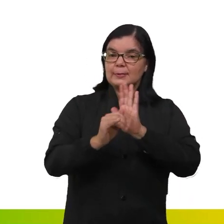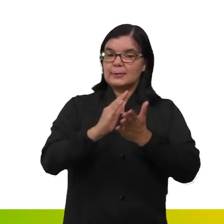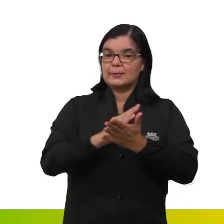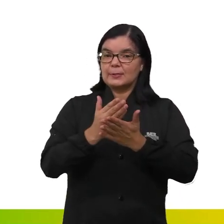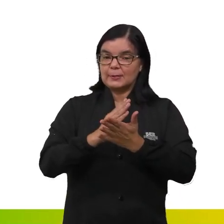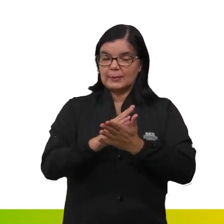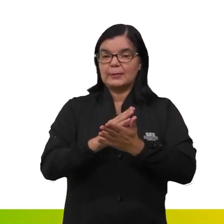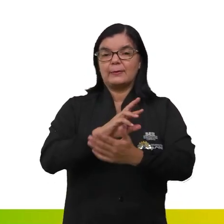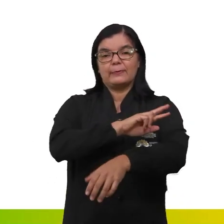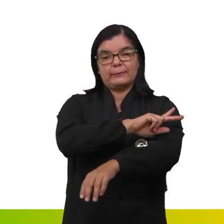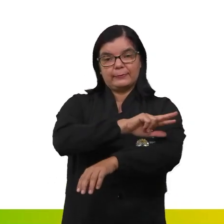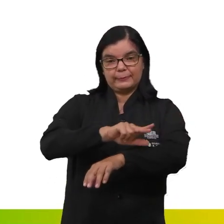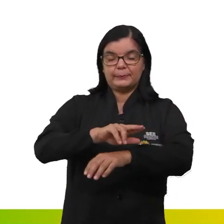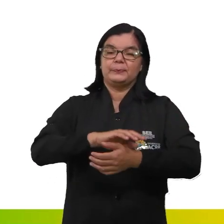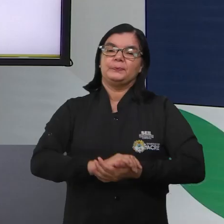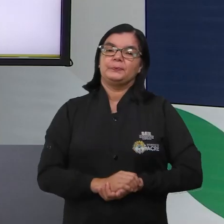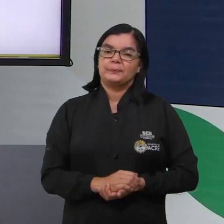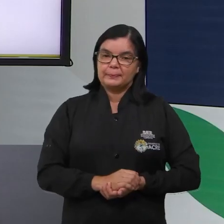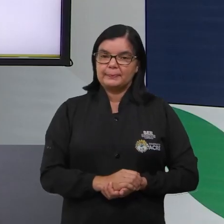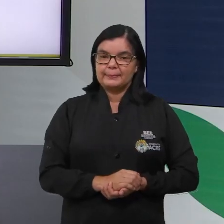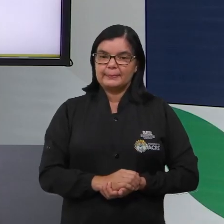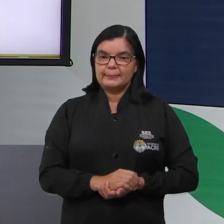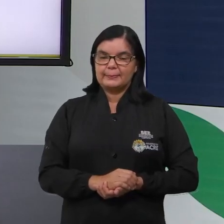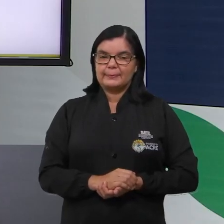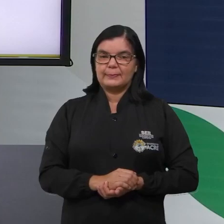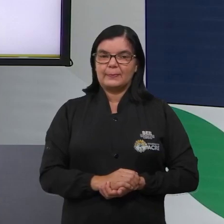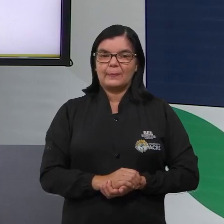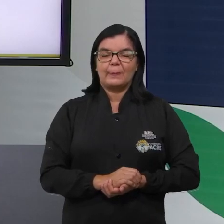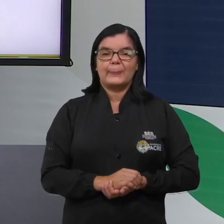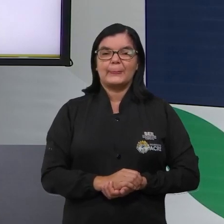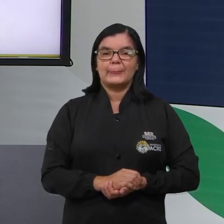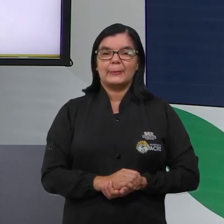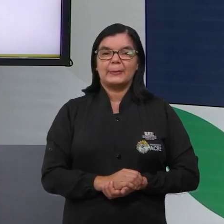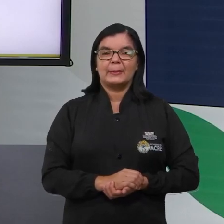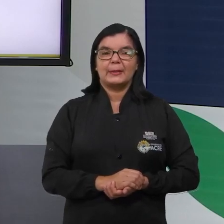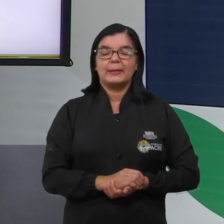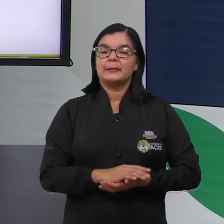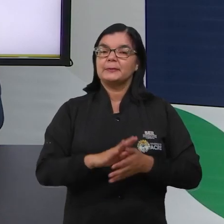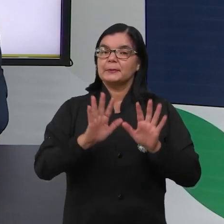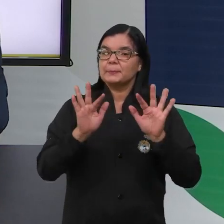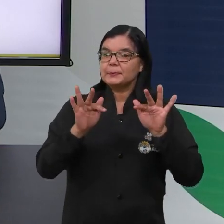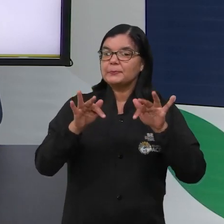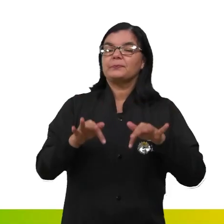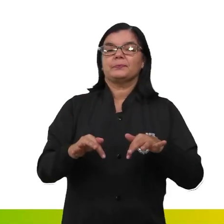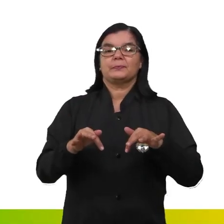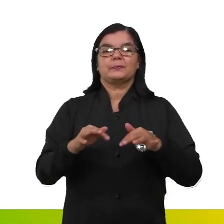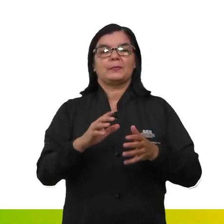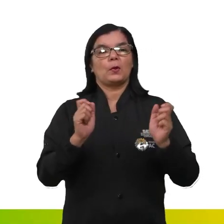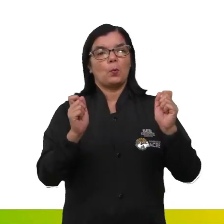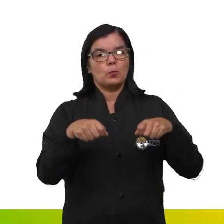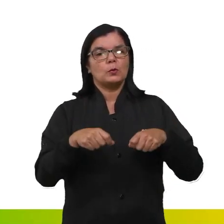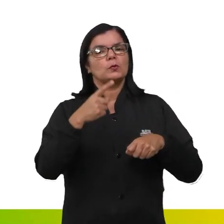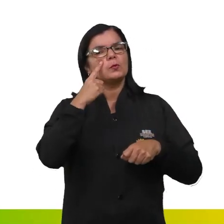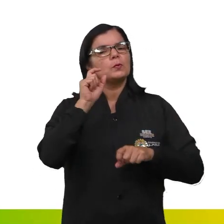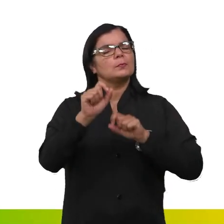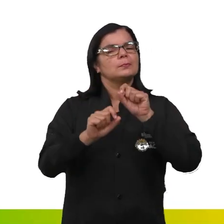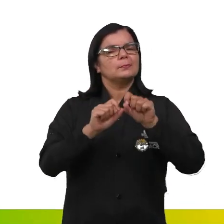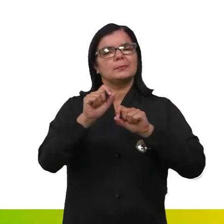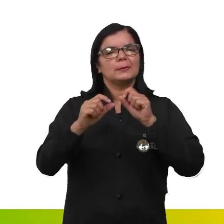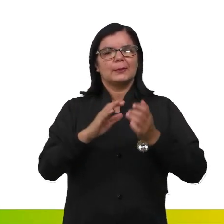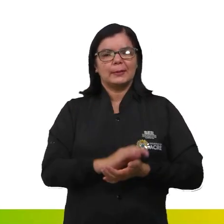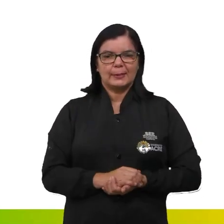e multifacetadas. Então, para concluir, podemos dizer o